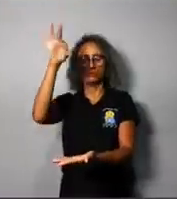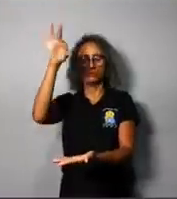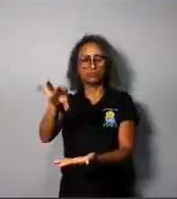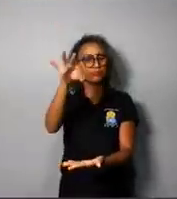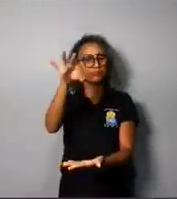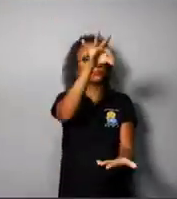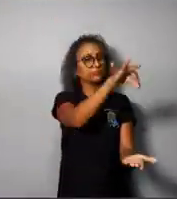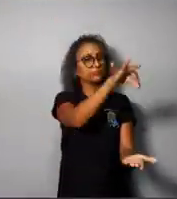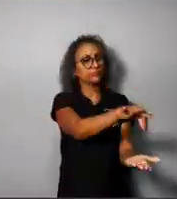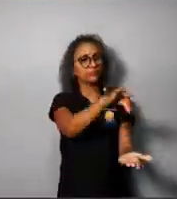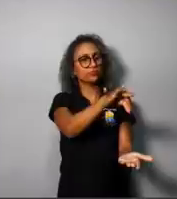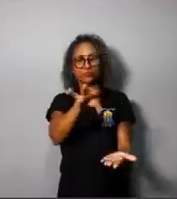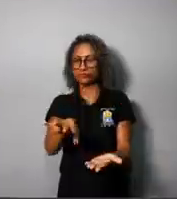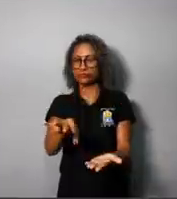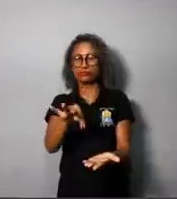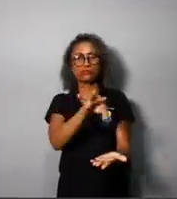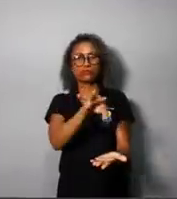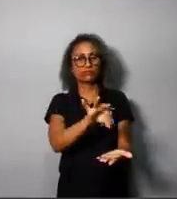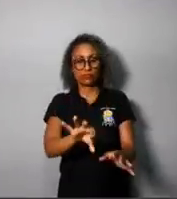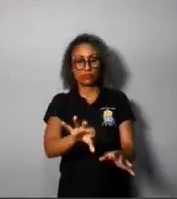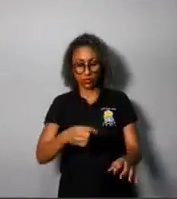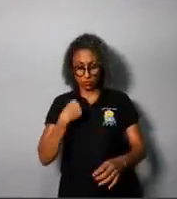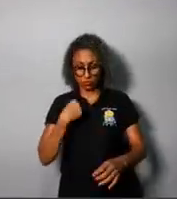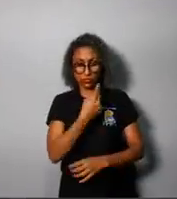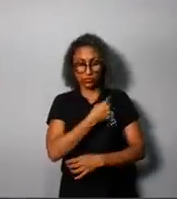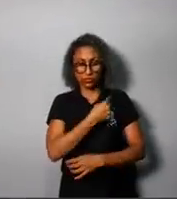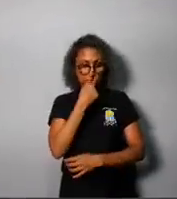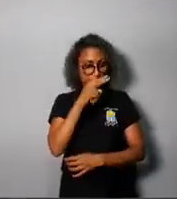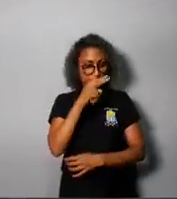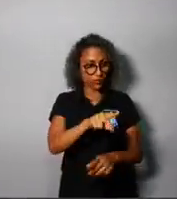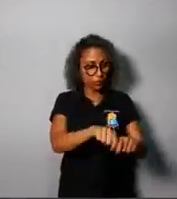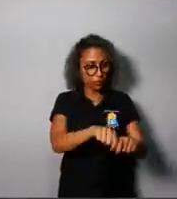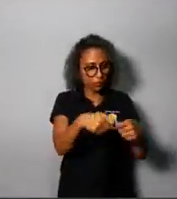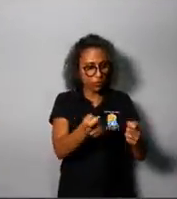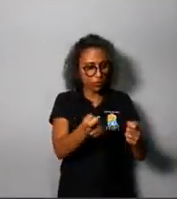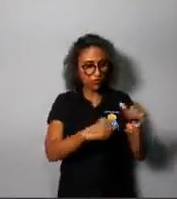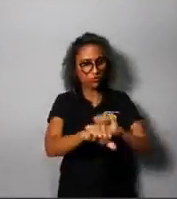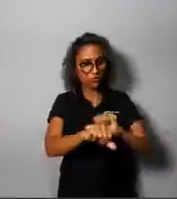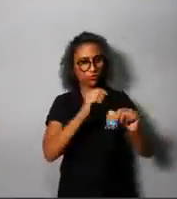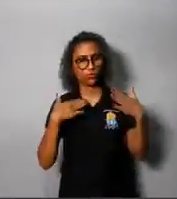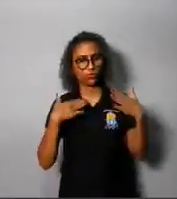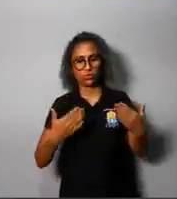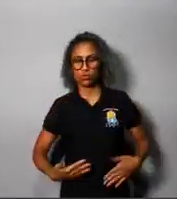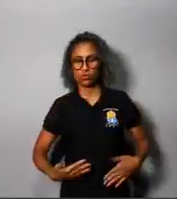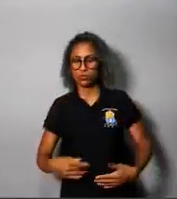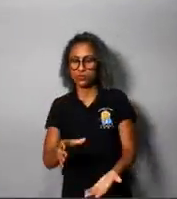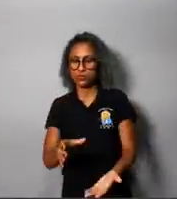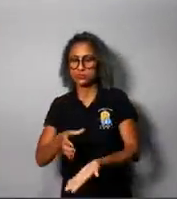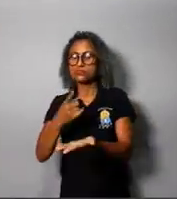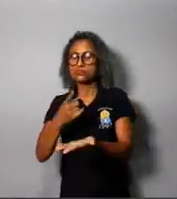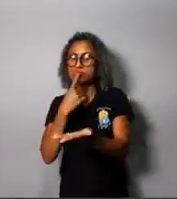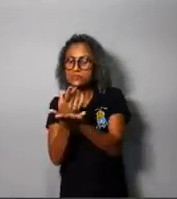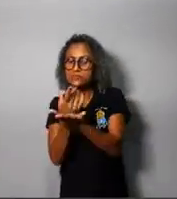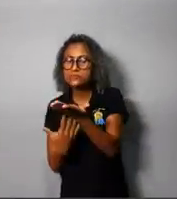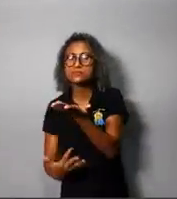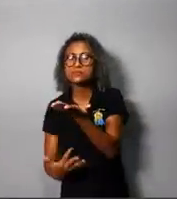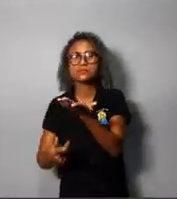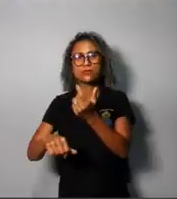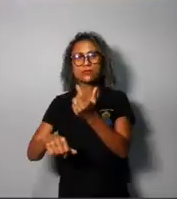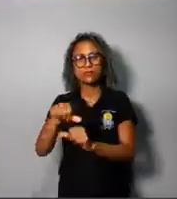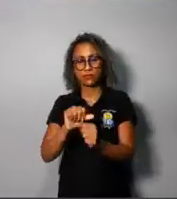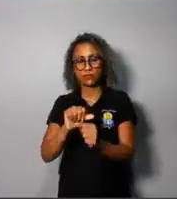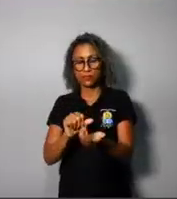para nós o corpo e o sangue de Jesus Cristo, vosso Filho e Senhor